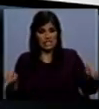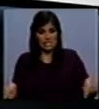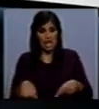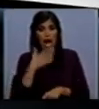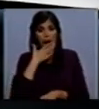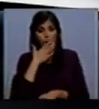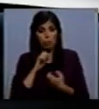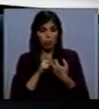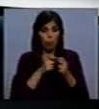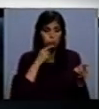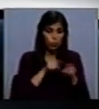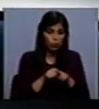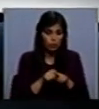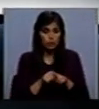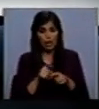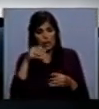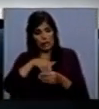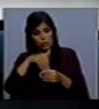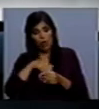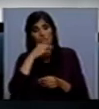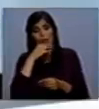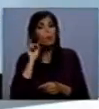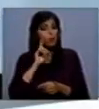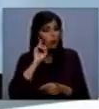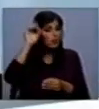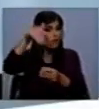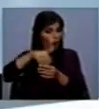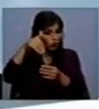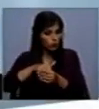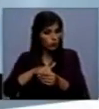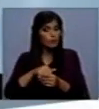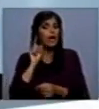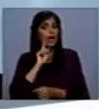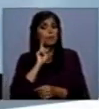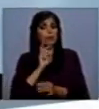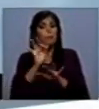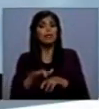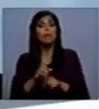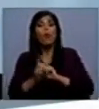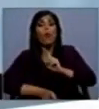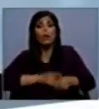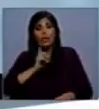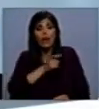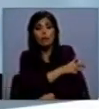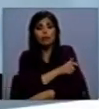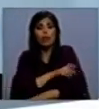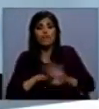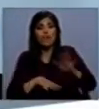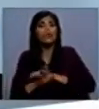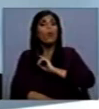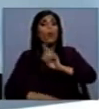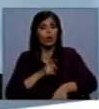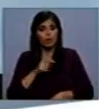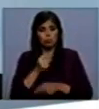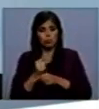questão das eleições falamos da importância do voto na importância do parlamento que é um parlamento o que fazem os deputados porque eu também ficaram